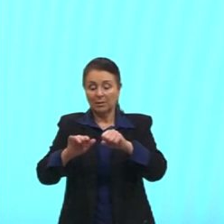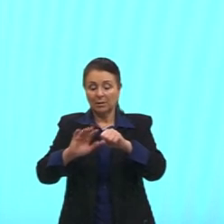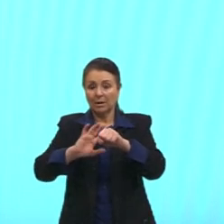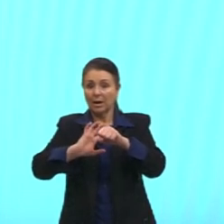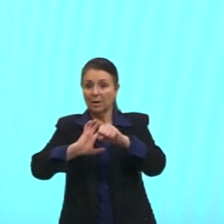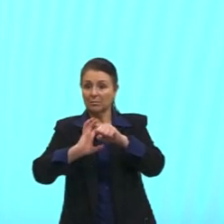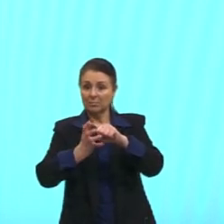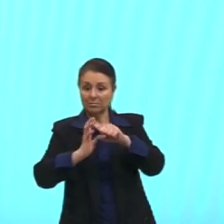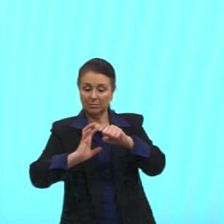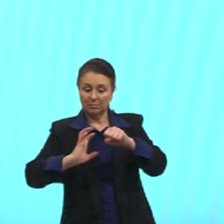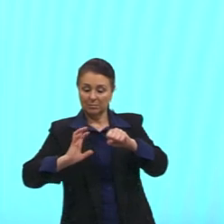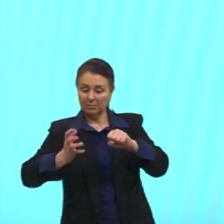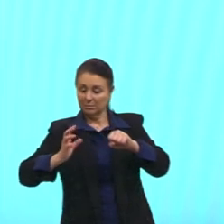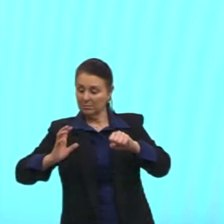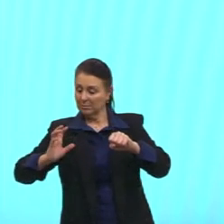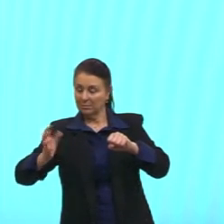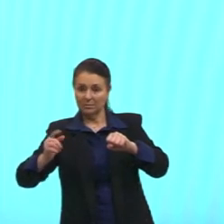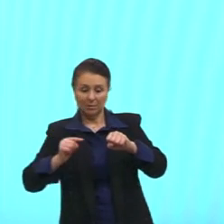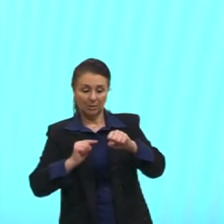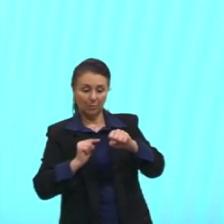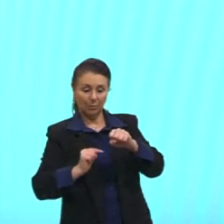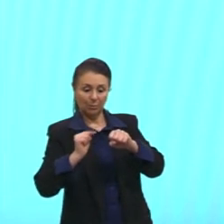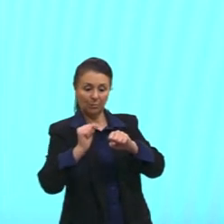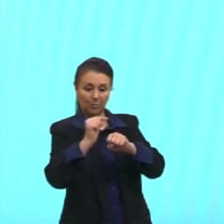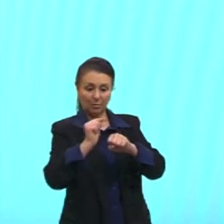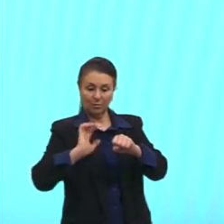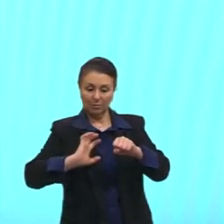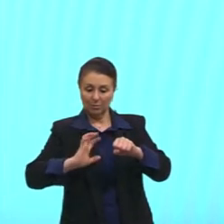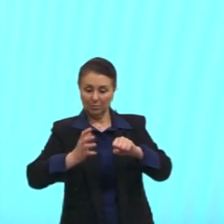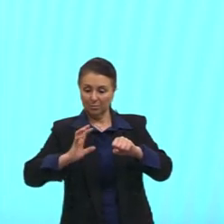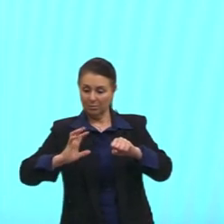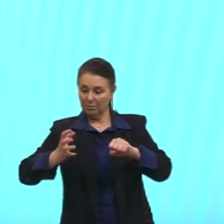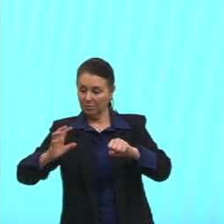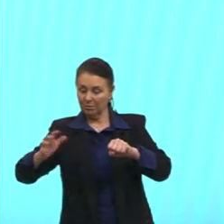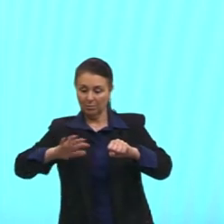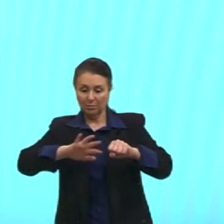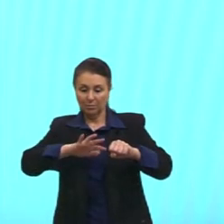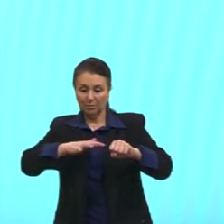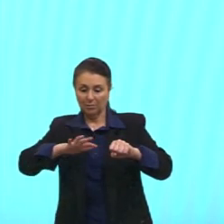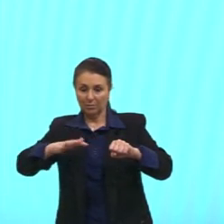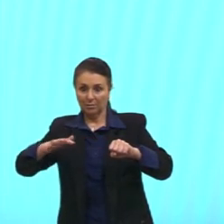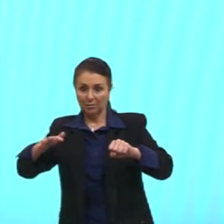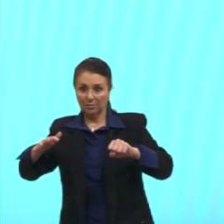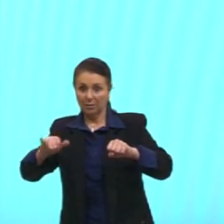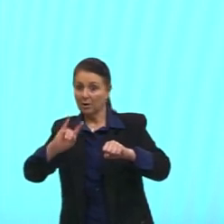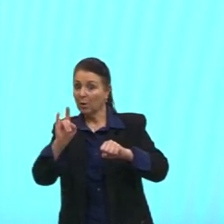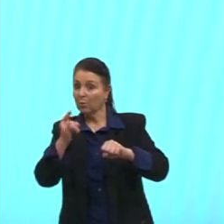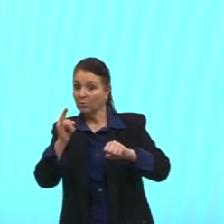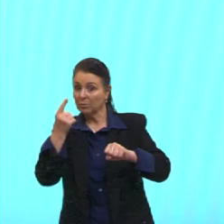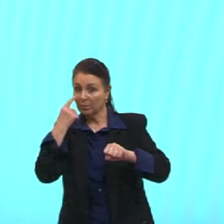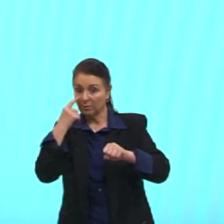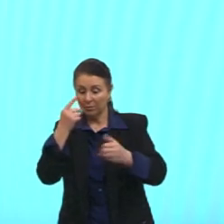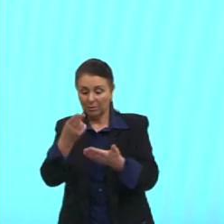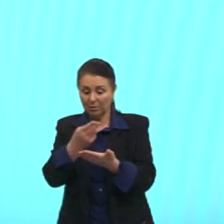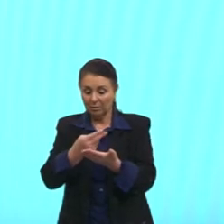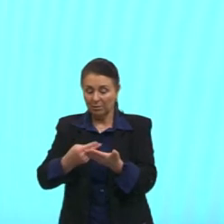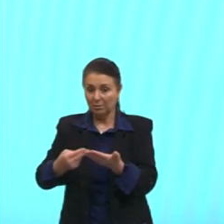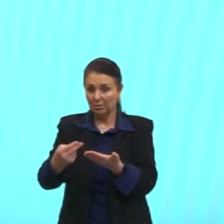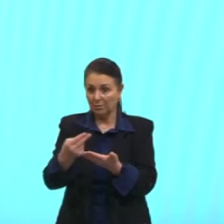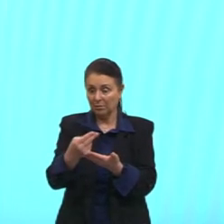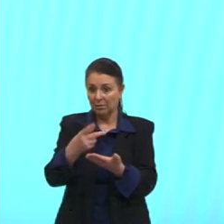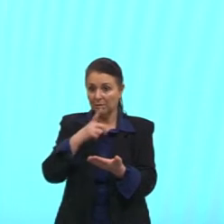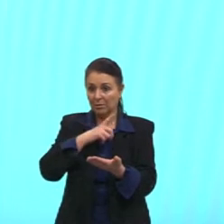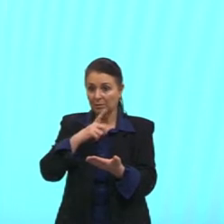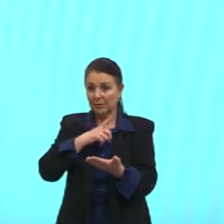Então, aqui eu marquei outros pontos. E isso vai continuar, ó. Vejam na última frente de onda que foi desenhado, né? Ela